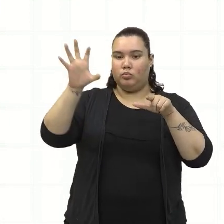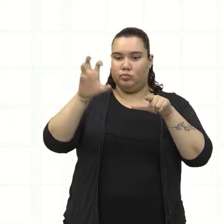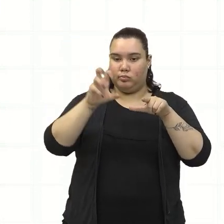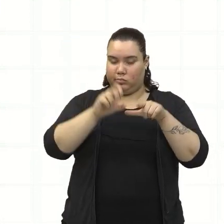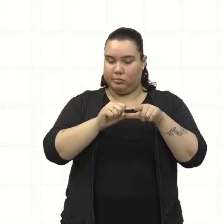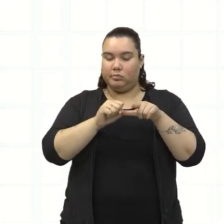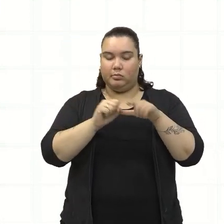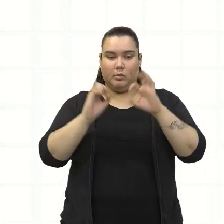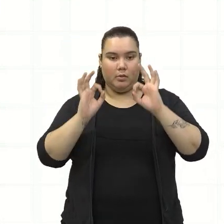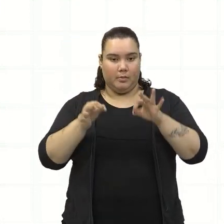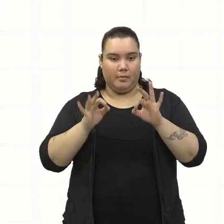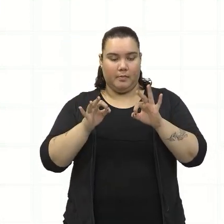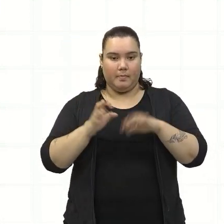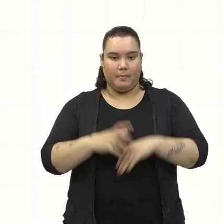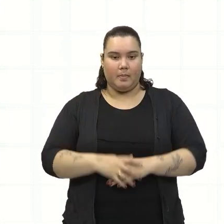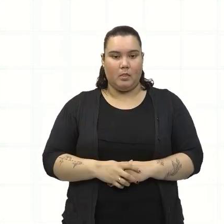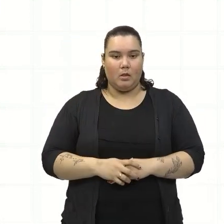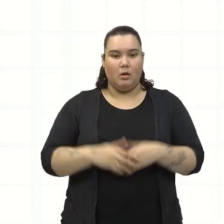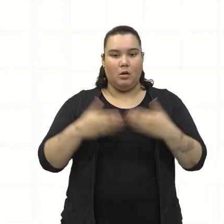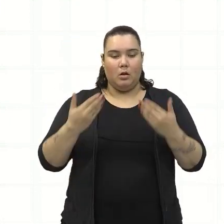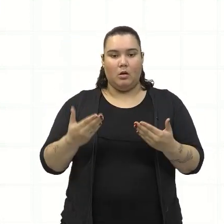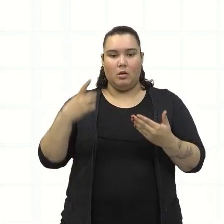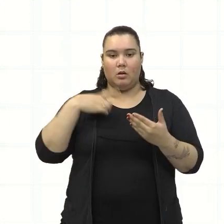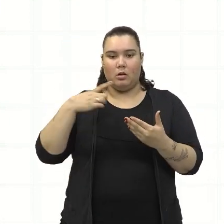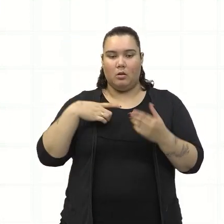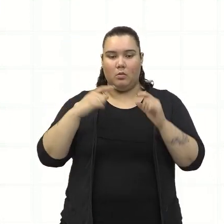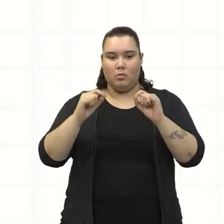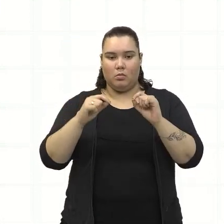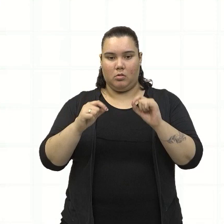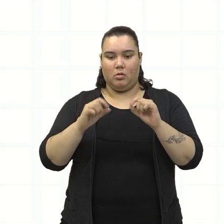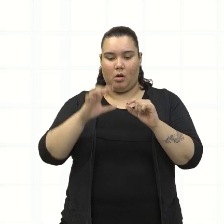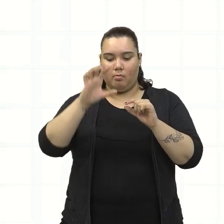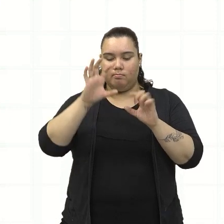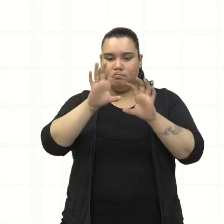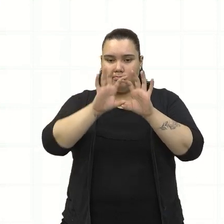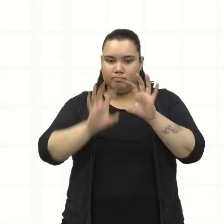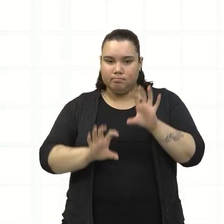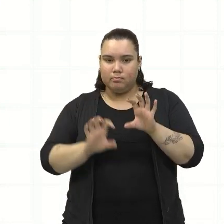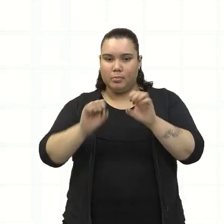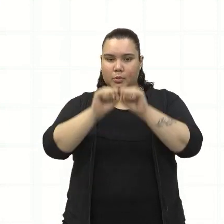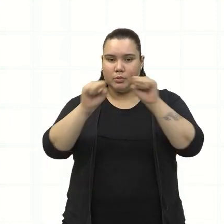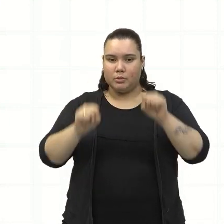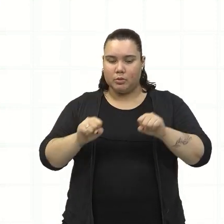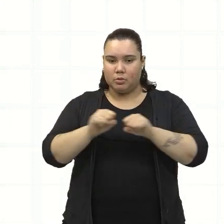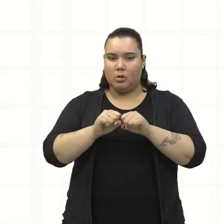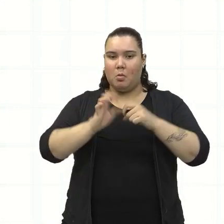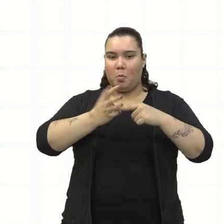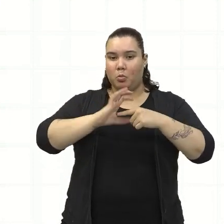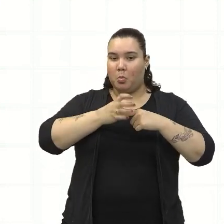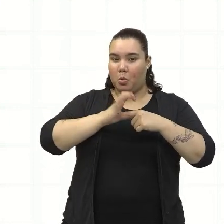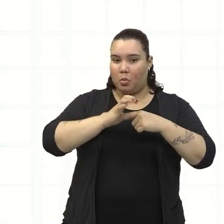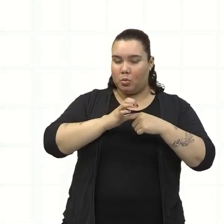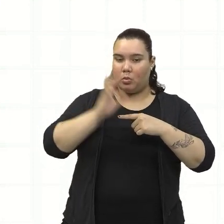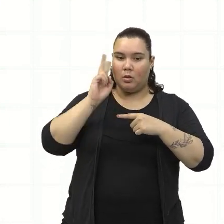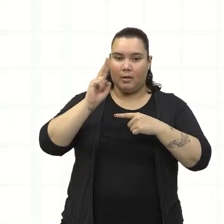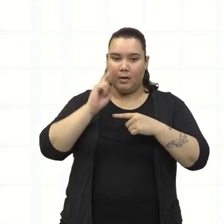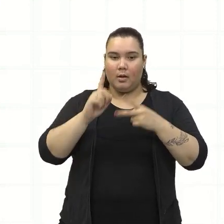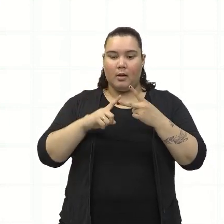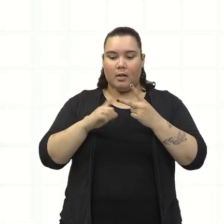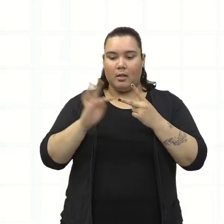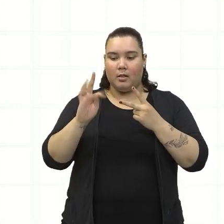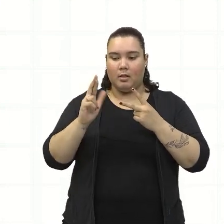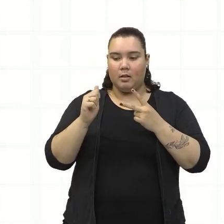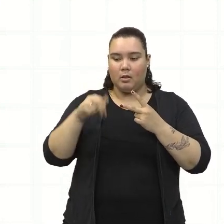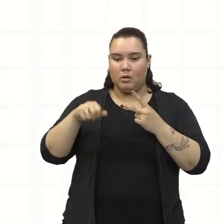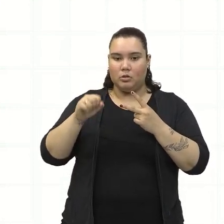né? A partir daí, a gente encontra aí nesse sistema, né, vamos ter aí os geradores, né, os transformadores, que